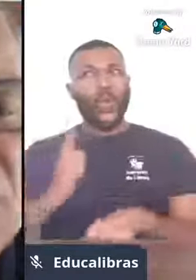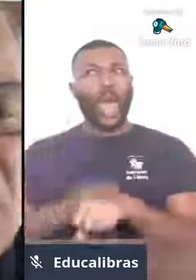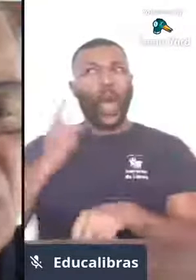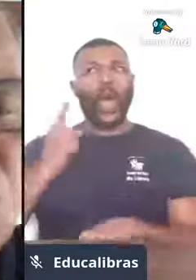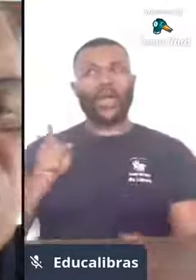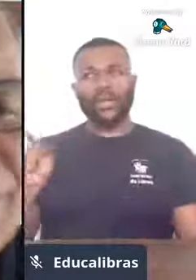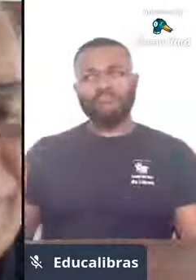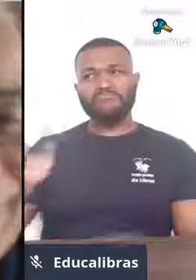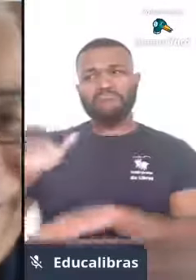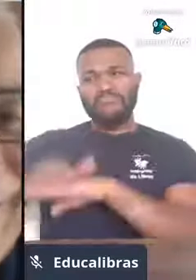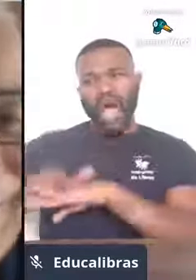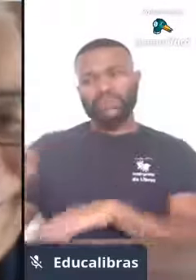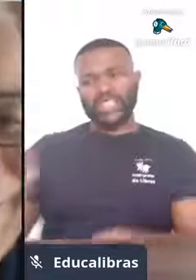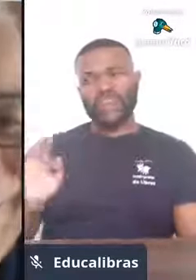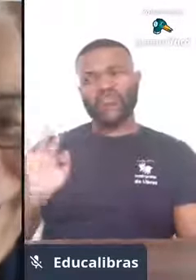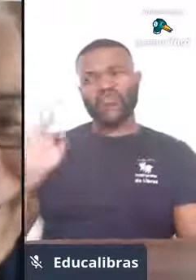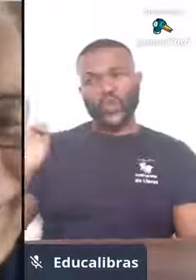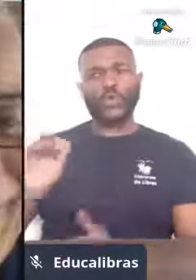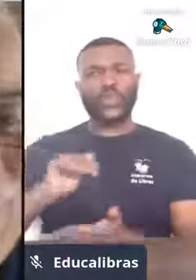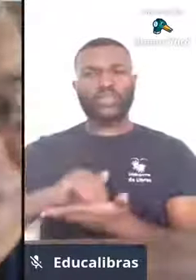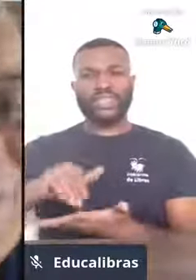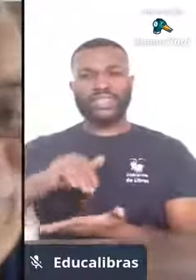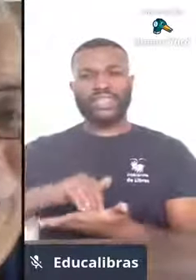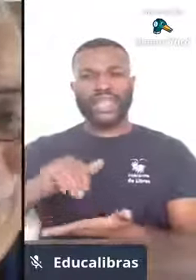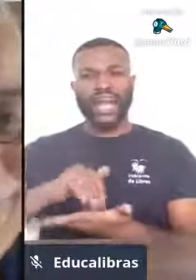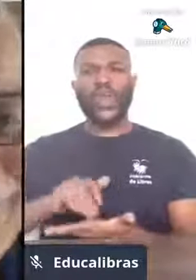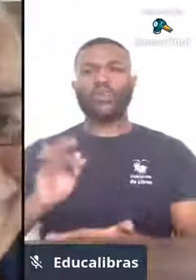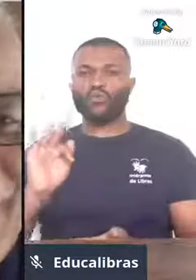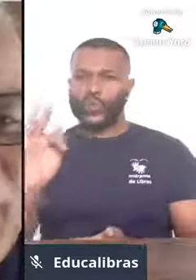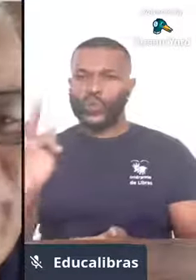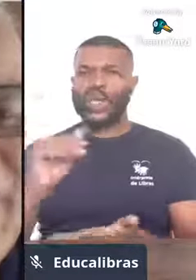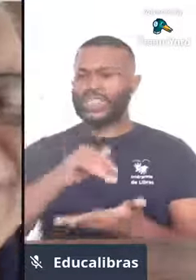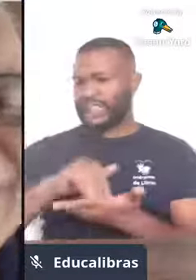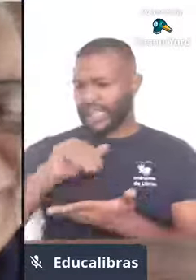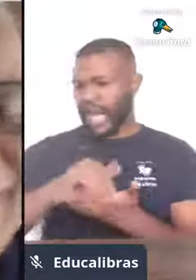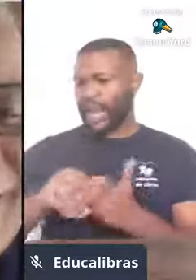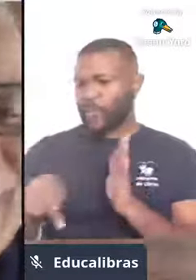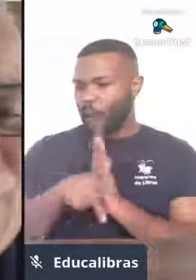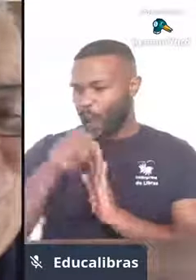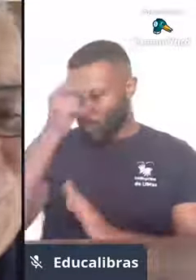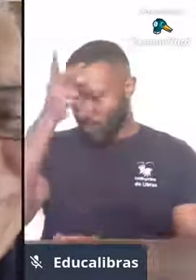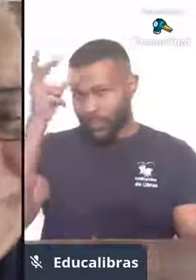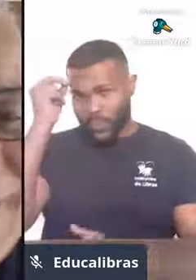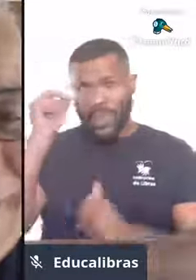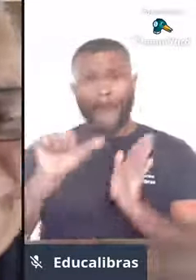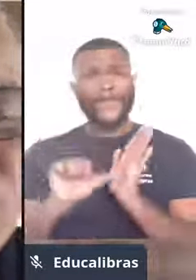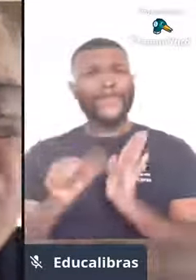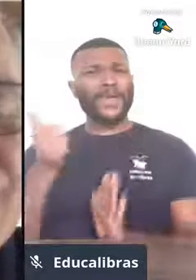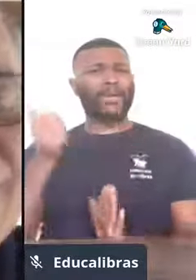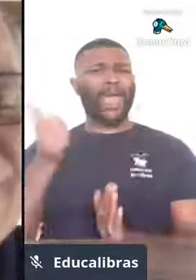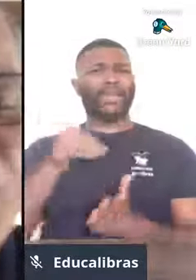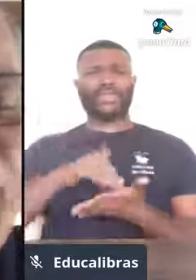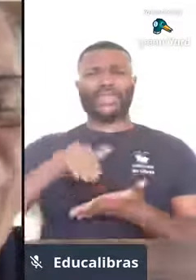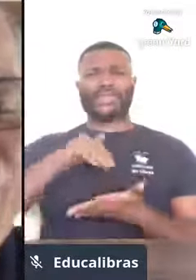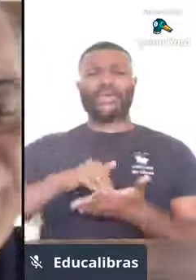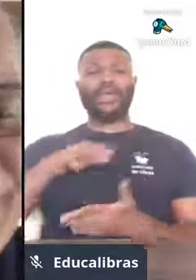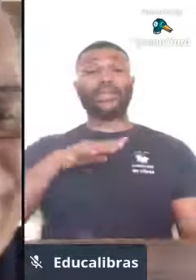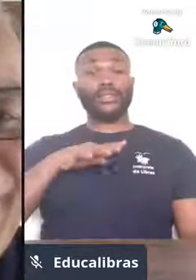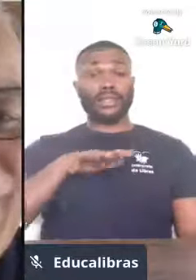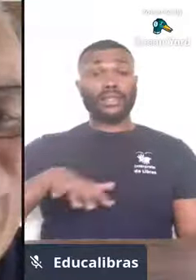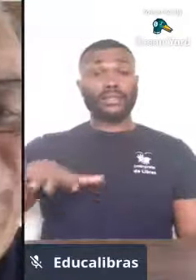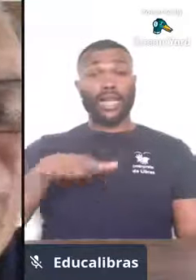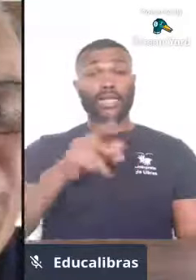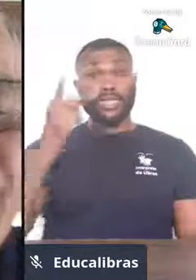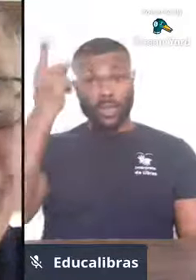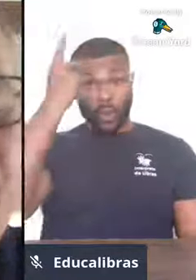a futura secretária municipal, né? Primeira secretária da pessoa com deficiência da cidade de São Paulo. Eu me